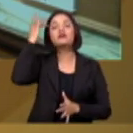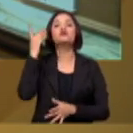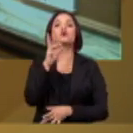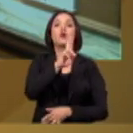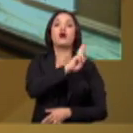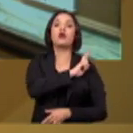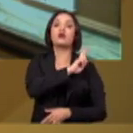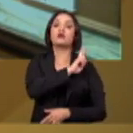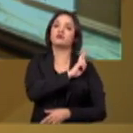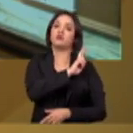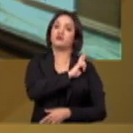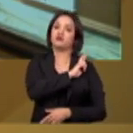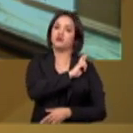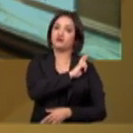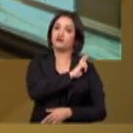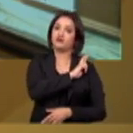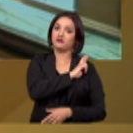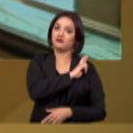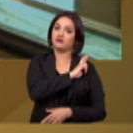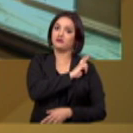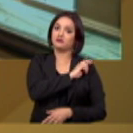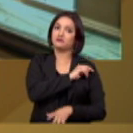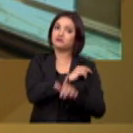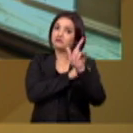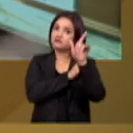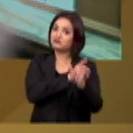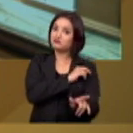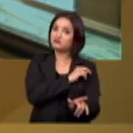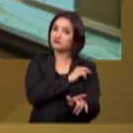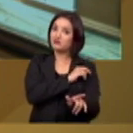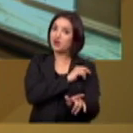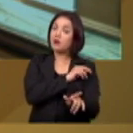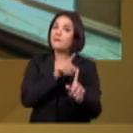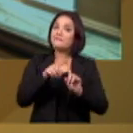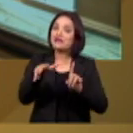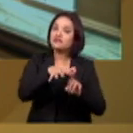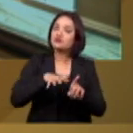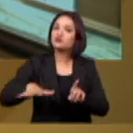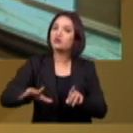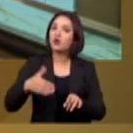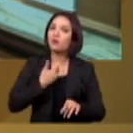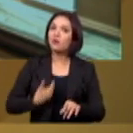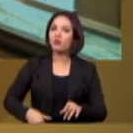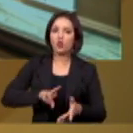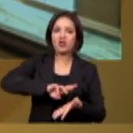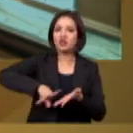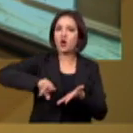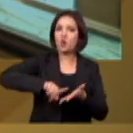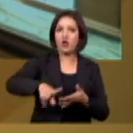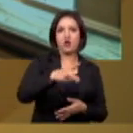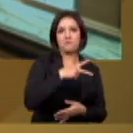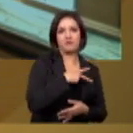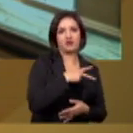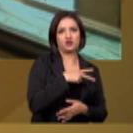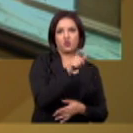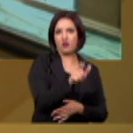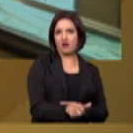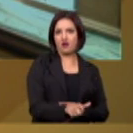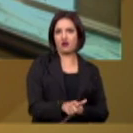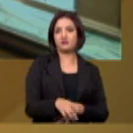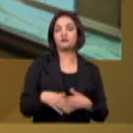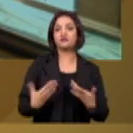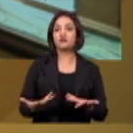responsável oi rosário no setor público os bons